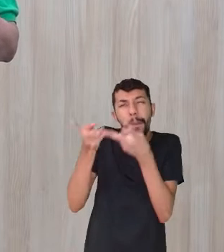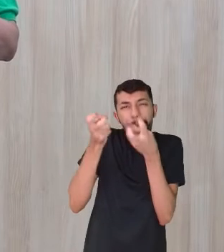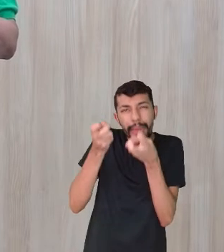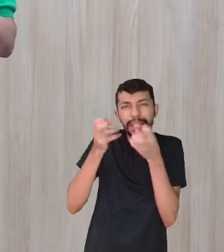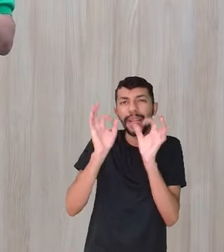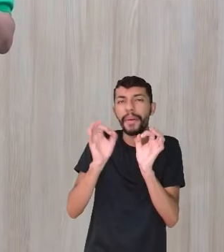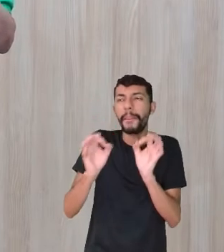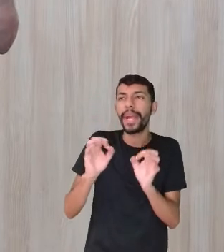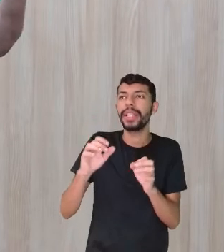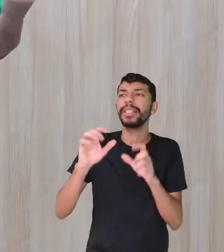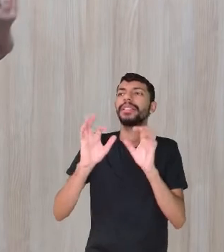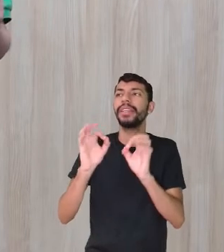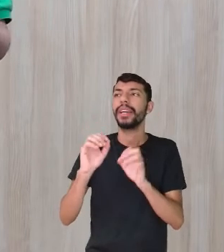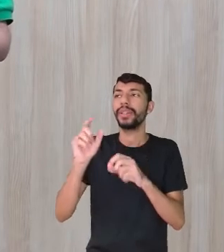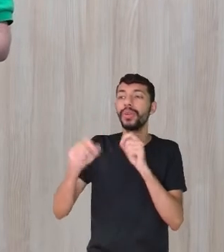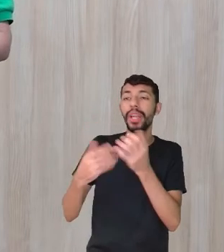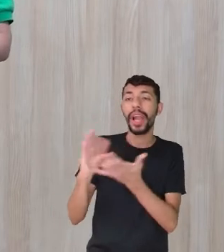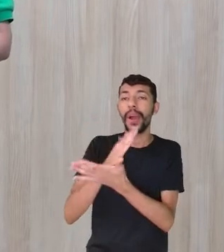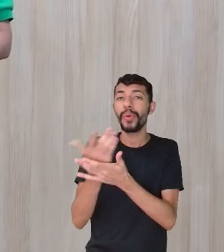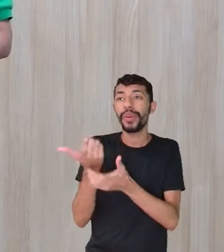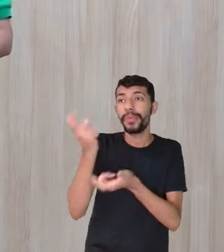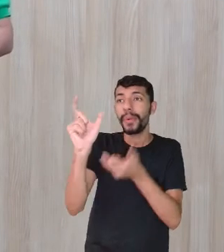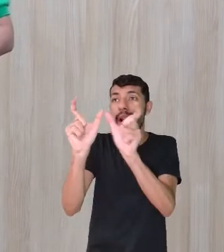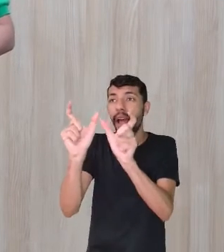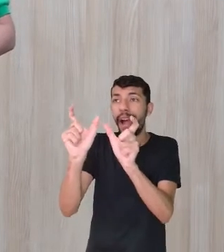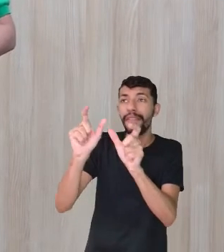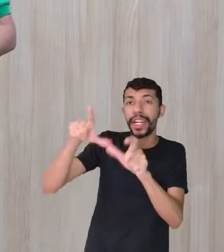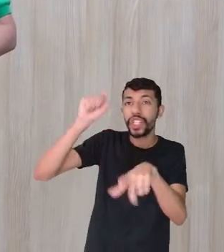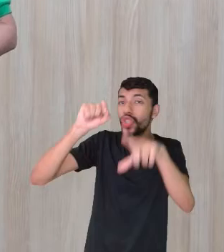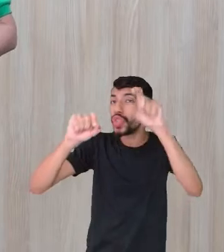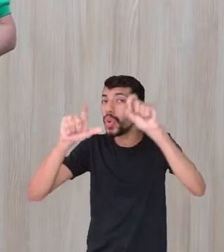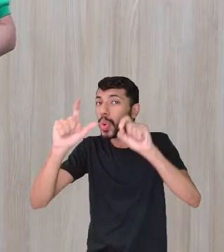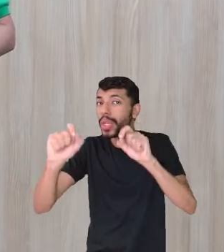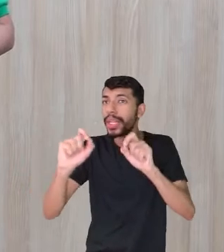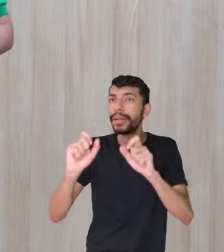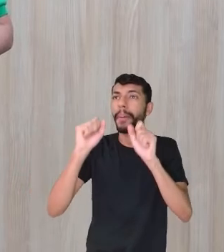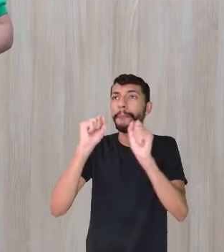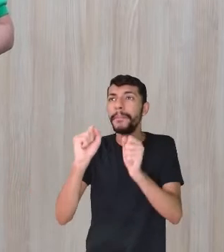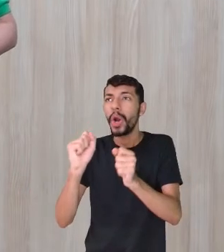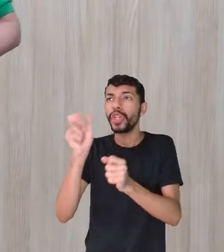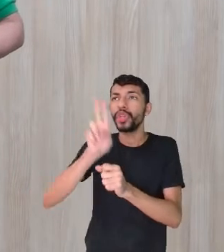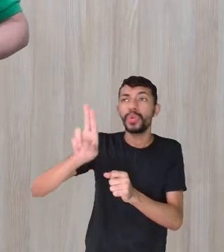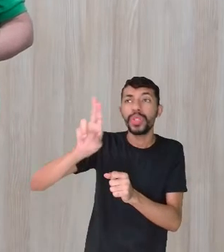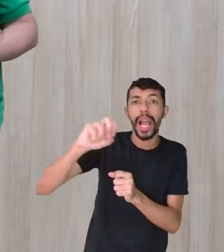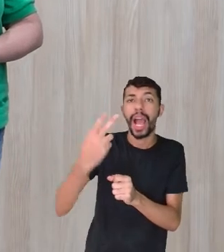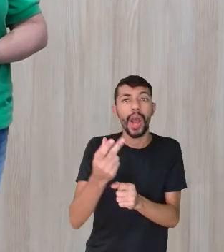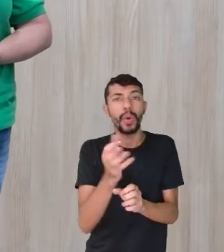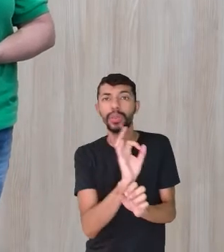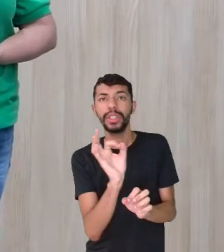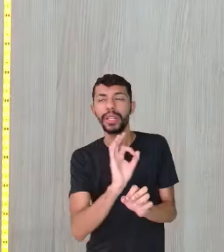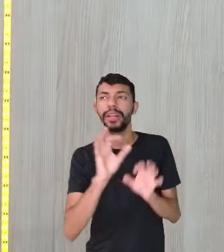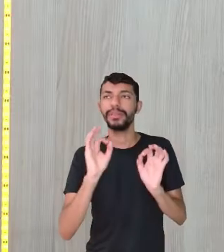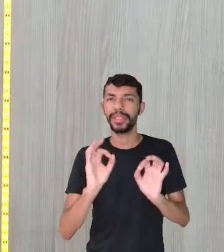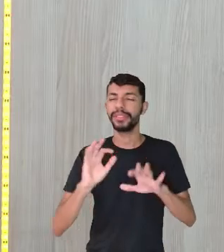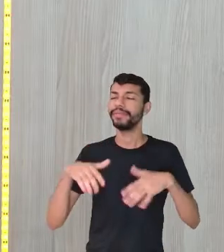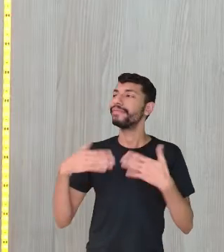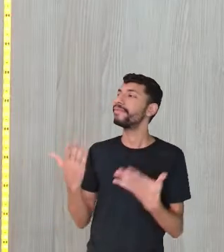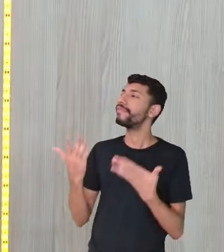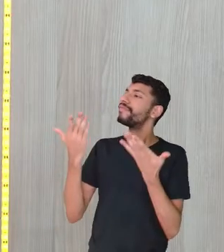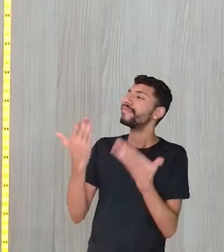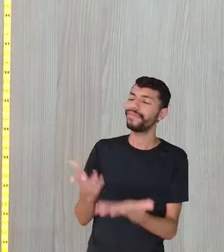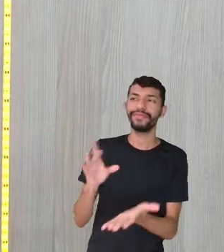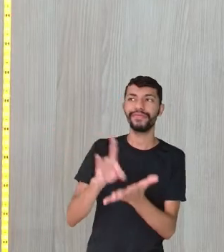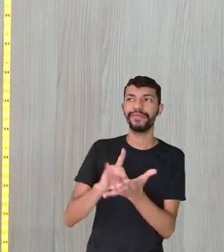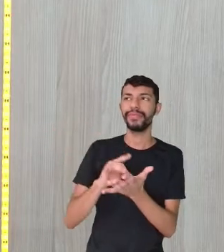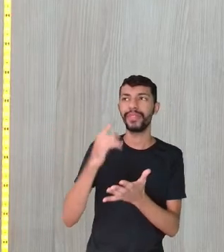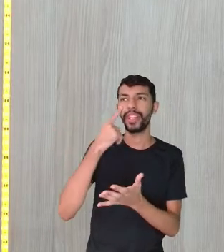perceber, não é, retirar alguns termos ou colocar alguns termos, porque é uma coletiva de imprensa. Isso, professora Adriana. A entrevista